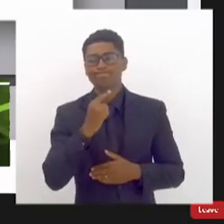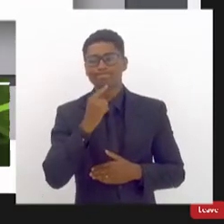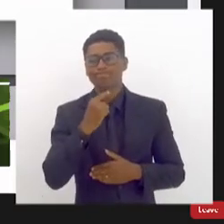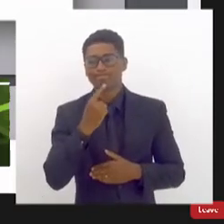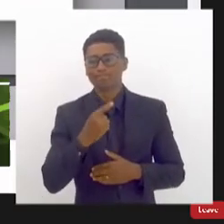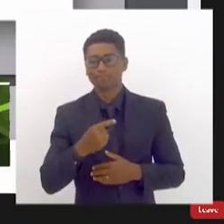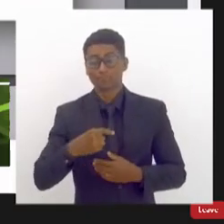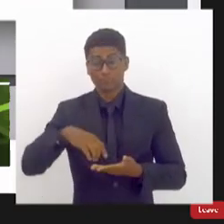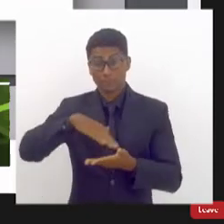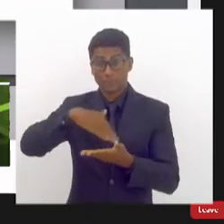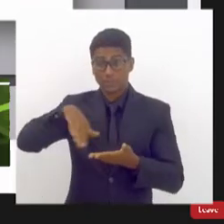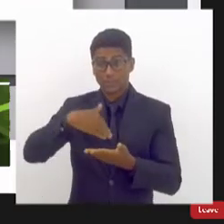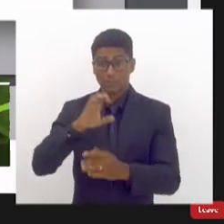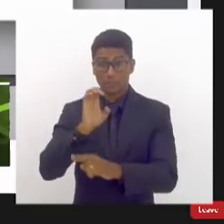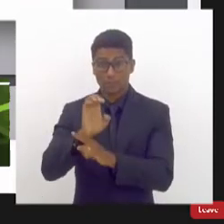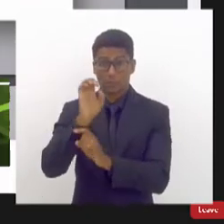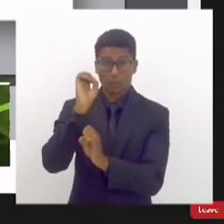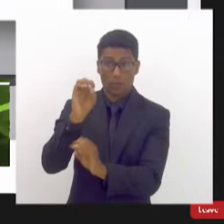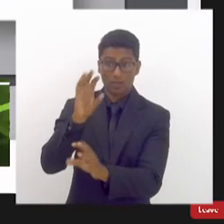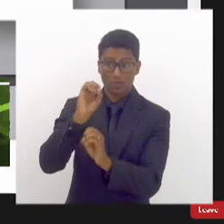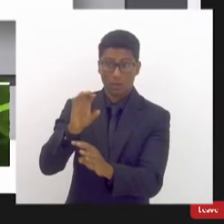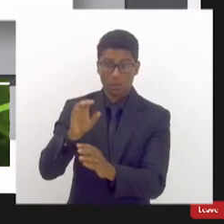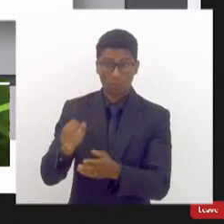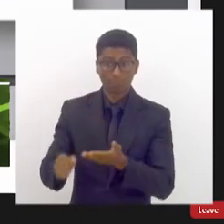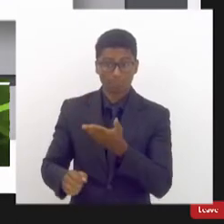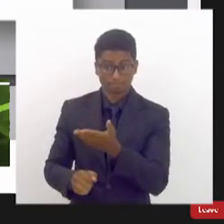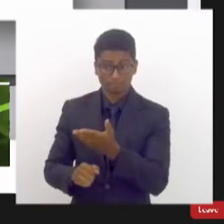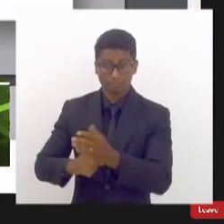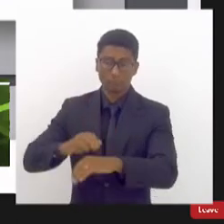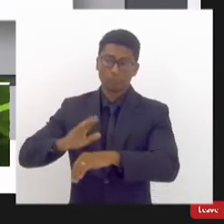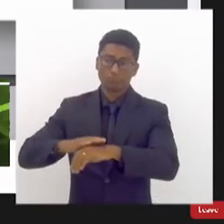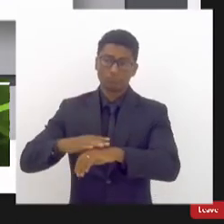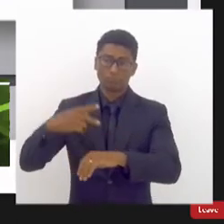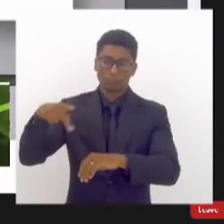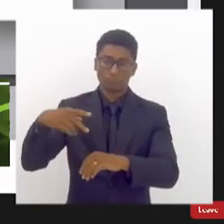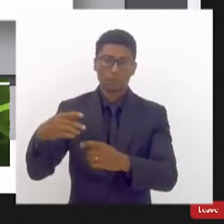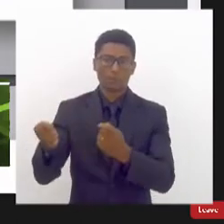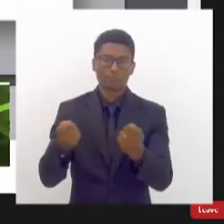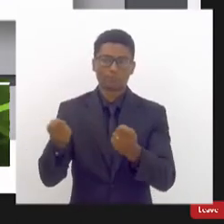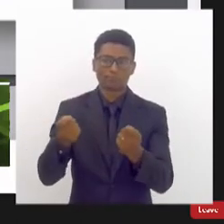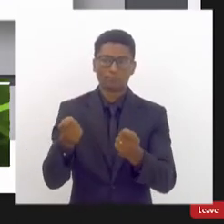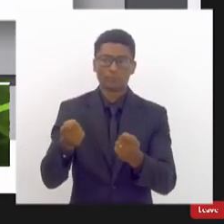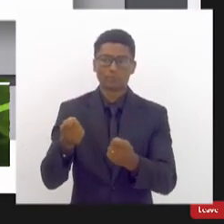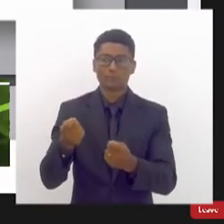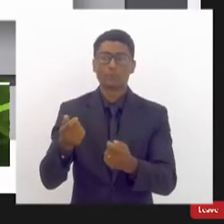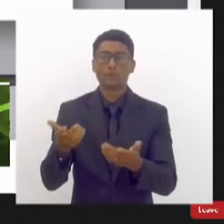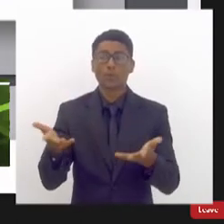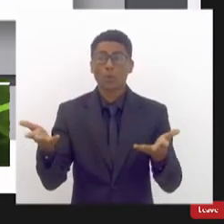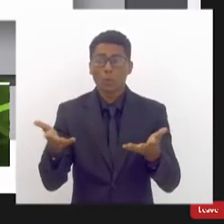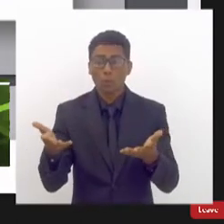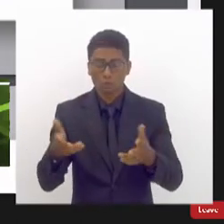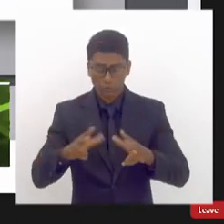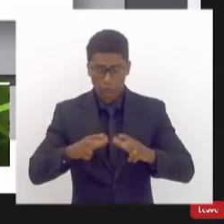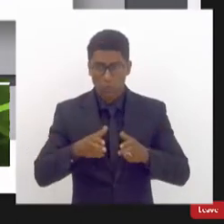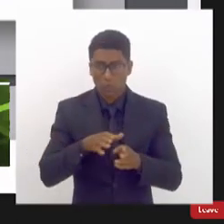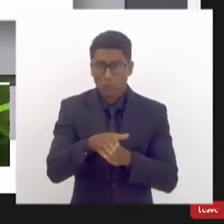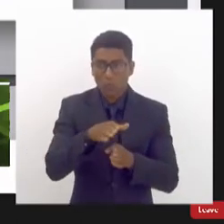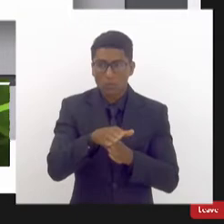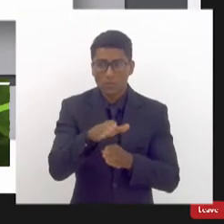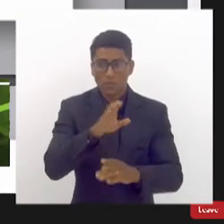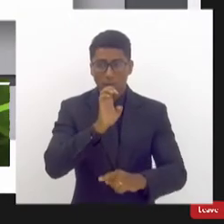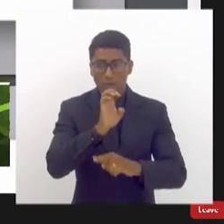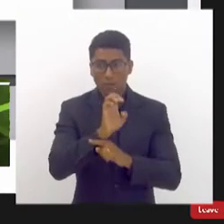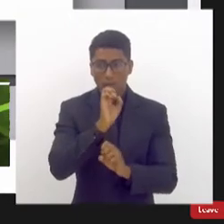que intermediava isso, era a Secretaria Estadual de Educação que fazia até 2014. Hoje, o Conselho Estadual de Educação, ele